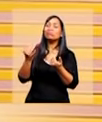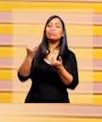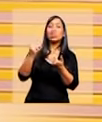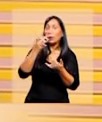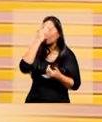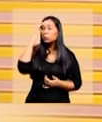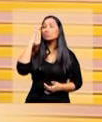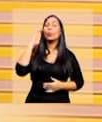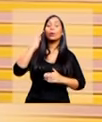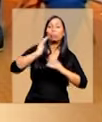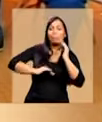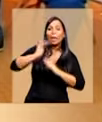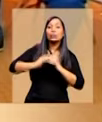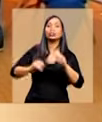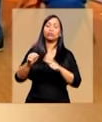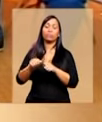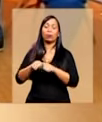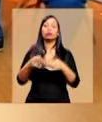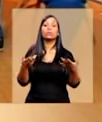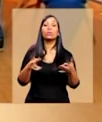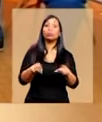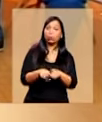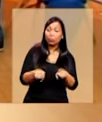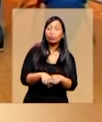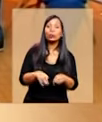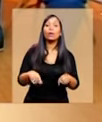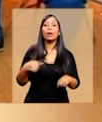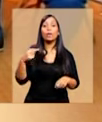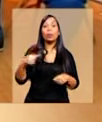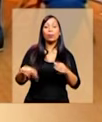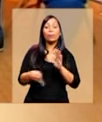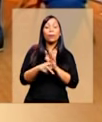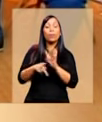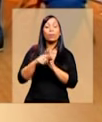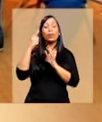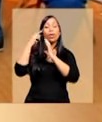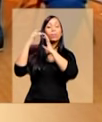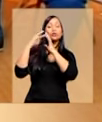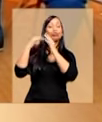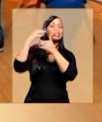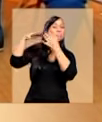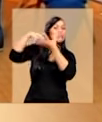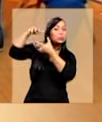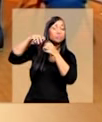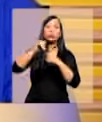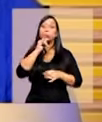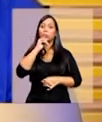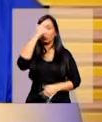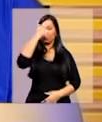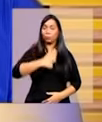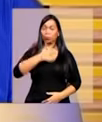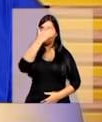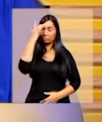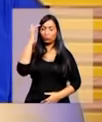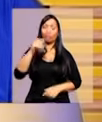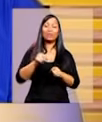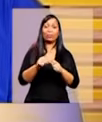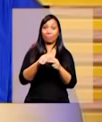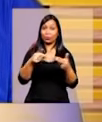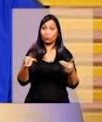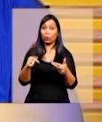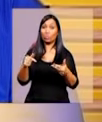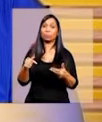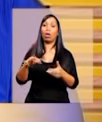relação a quem está praticando, não é? E isso tem muito a ver com essa questão de emoções perturbadoras que eu acabei de mencionar. Sim. A pessoa que faz isso, por